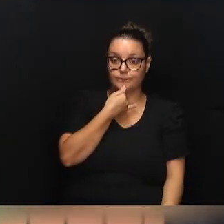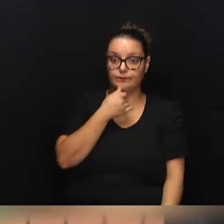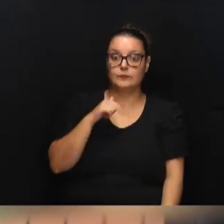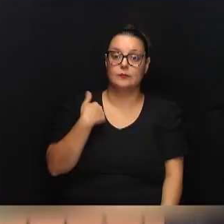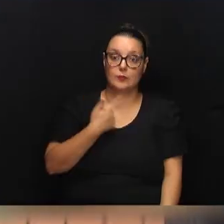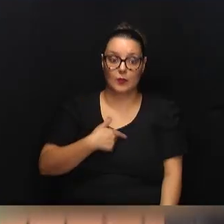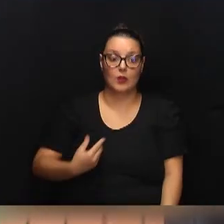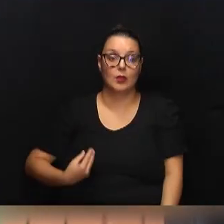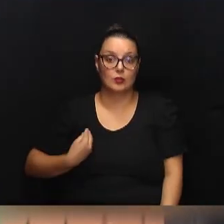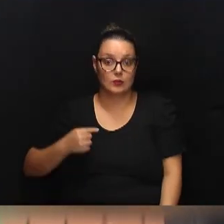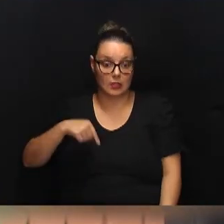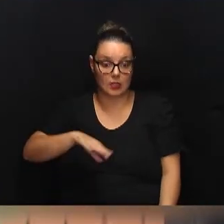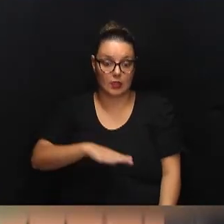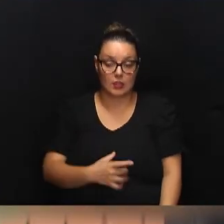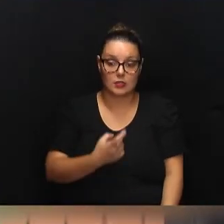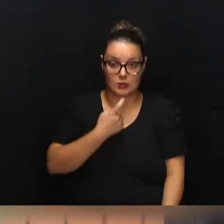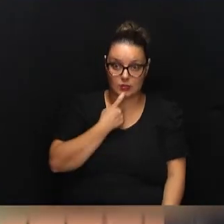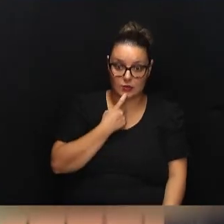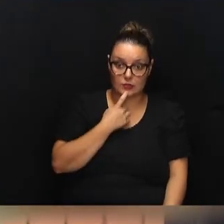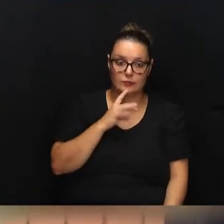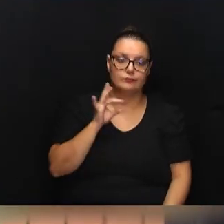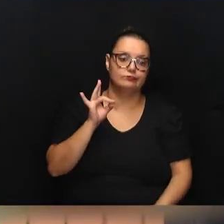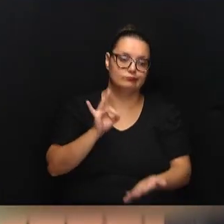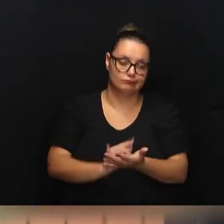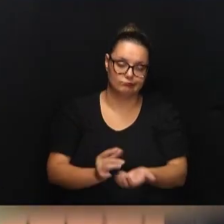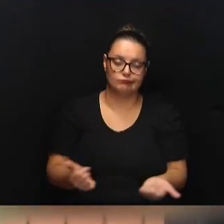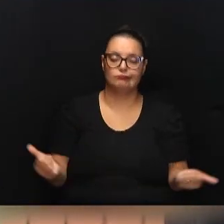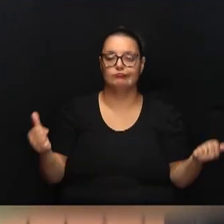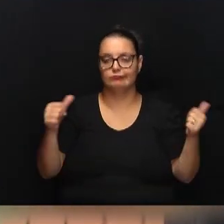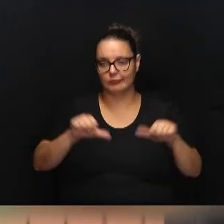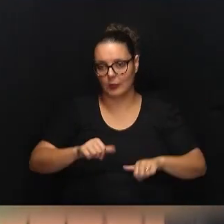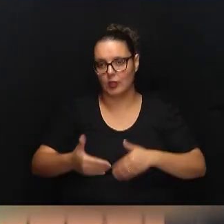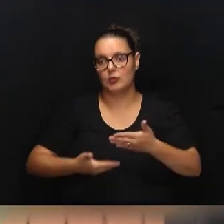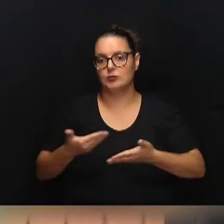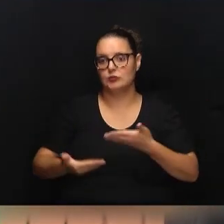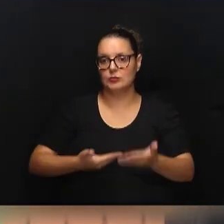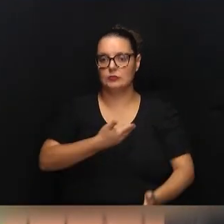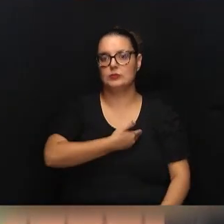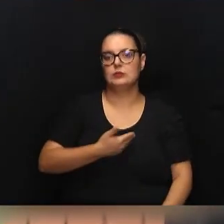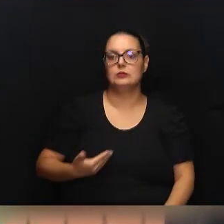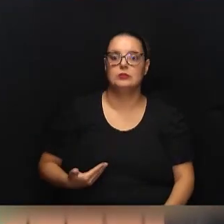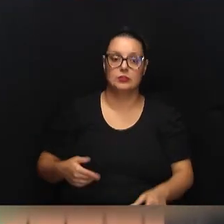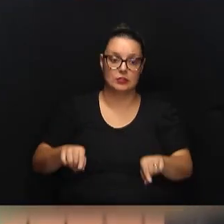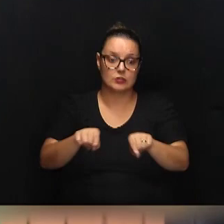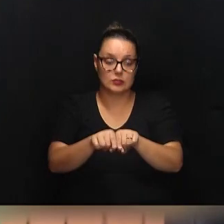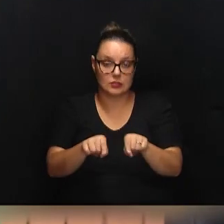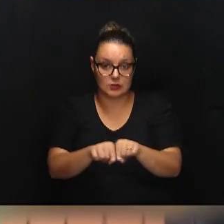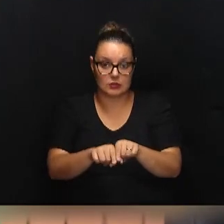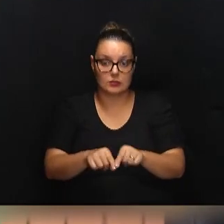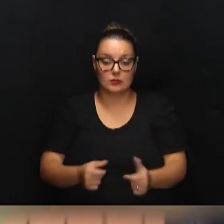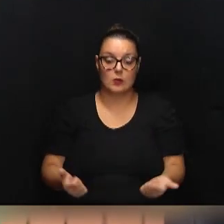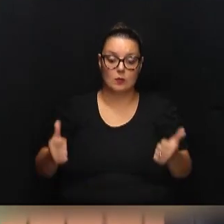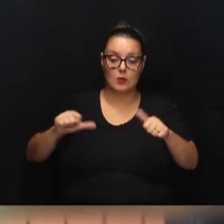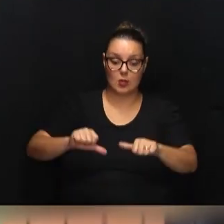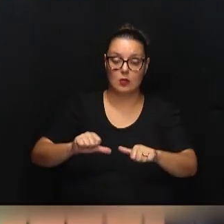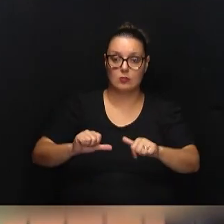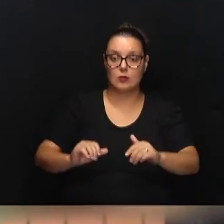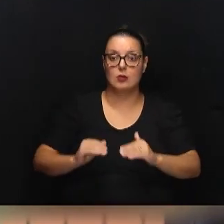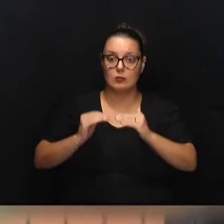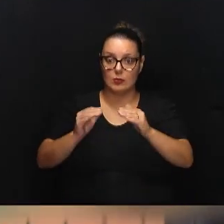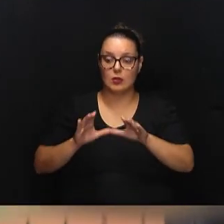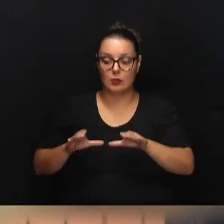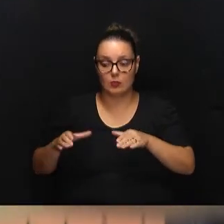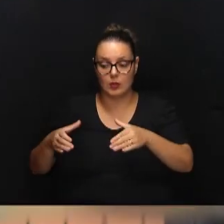estamos vivendo aqui em Campinas uma verdadeira crise dos serviços públicos e também uma crise sobre a